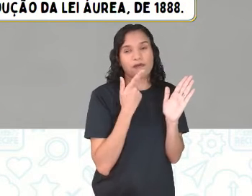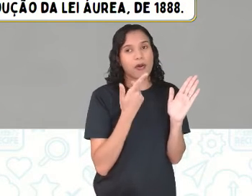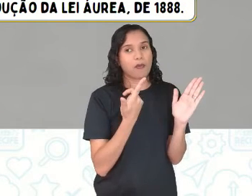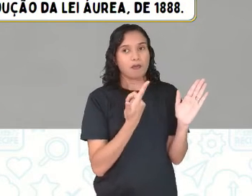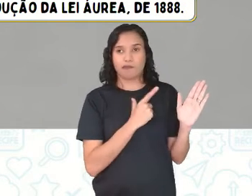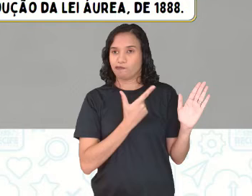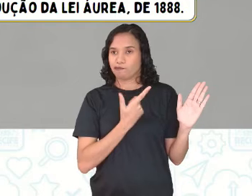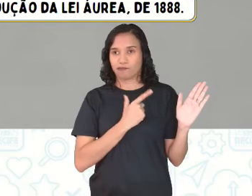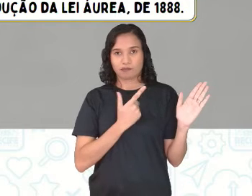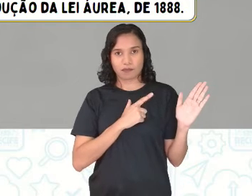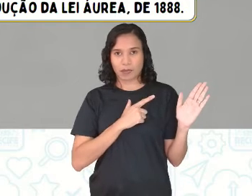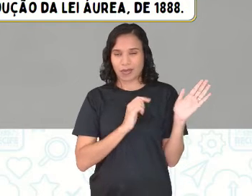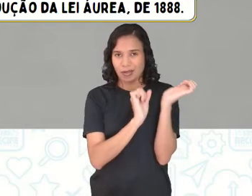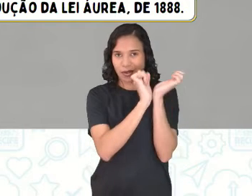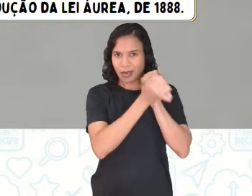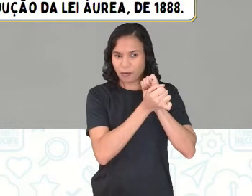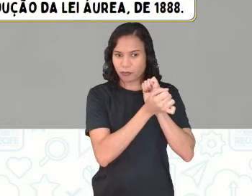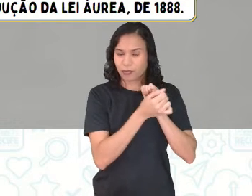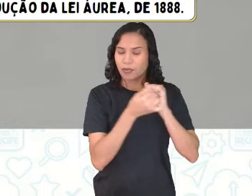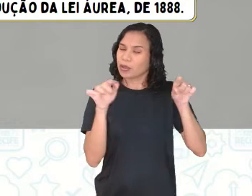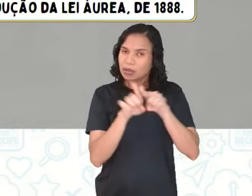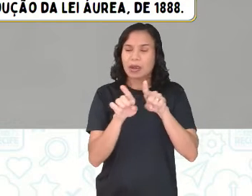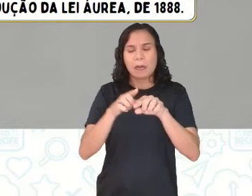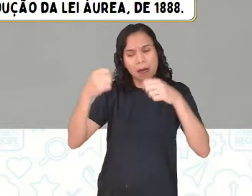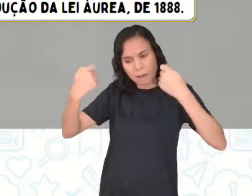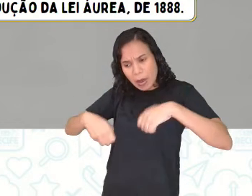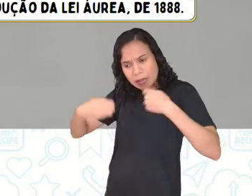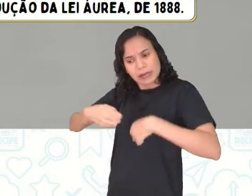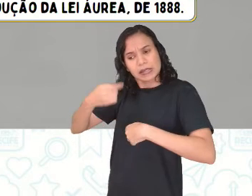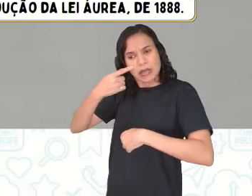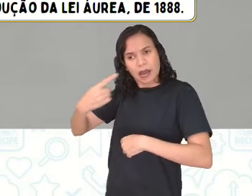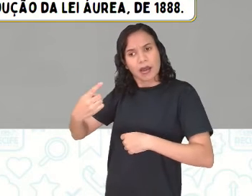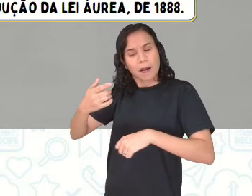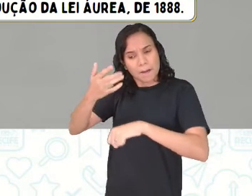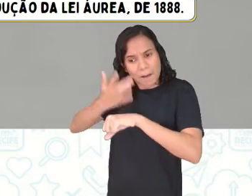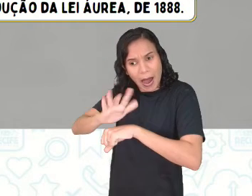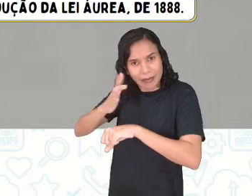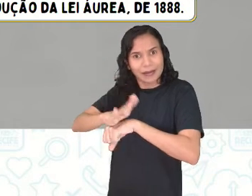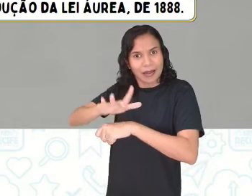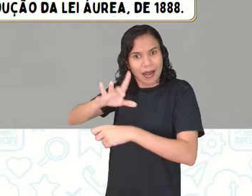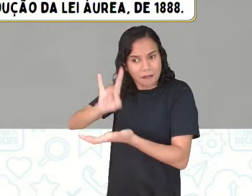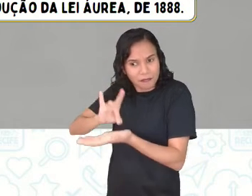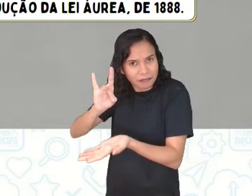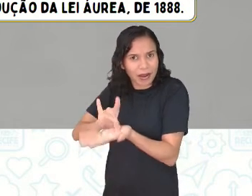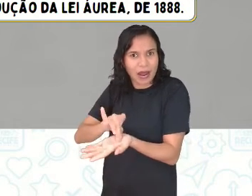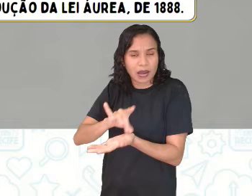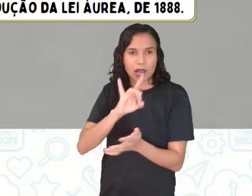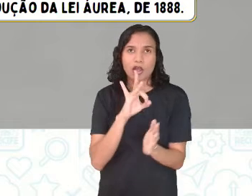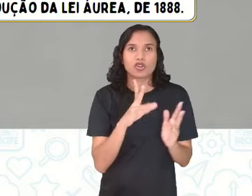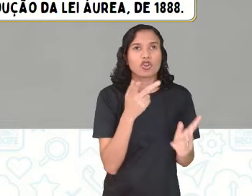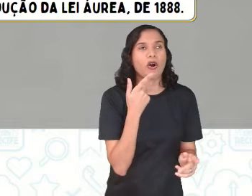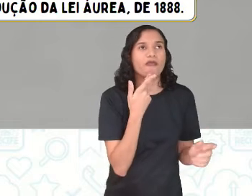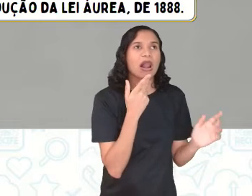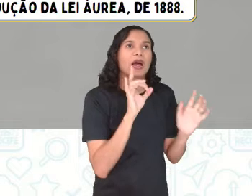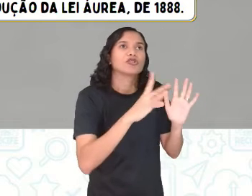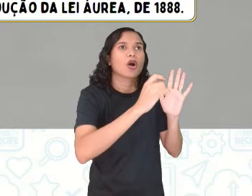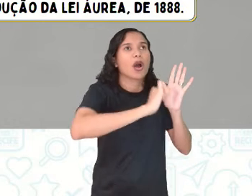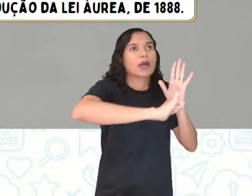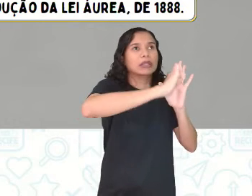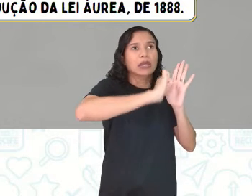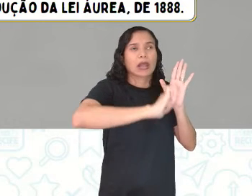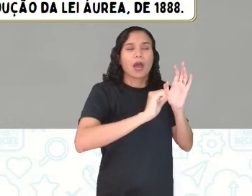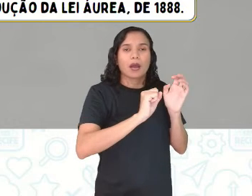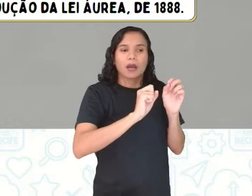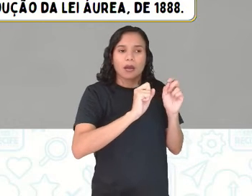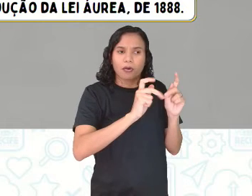tem mais escravidão, você também precisa pôr em prática, né, ter políticas, né, que o